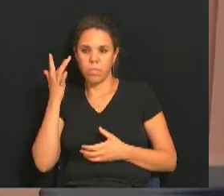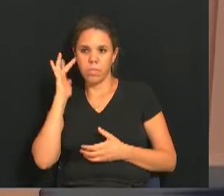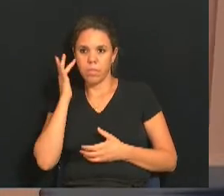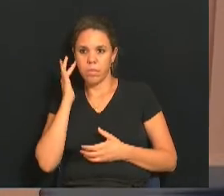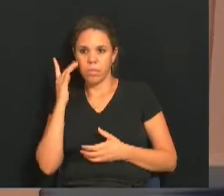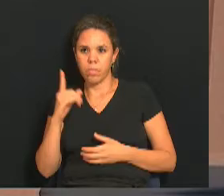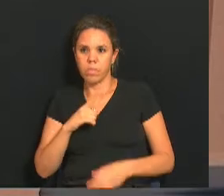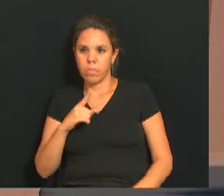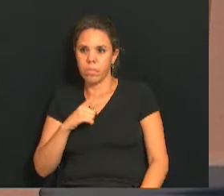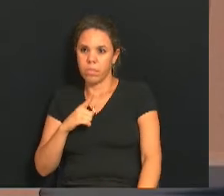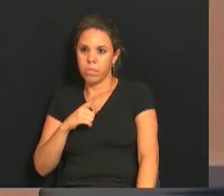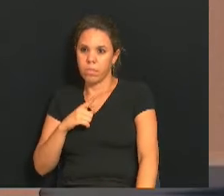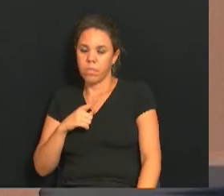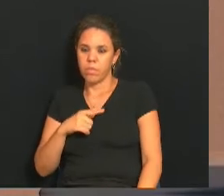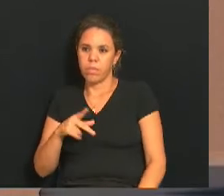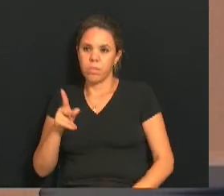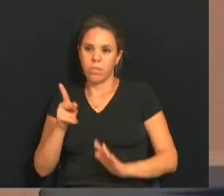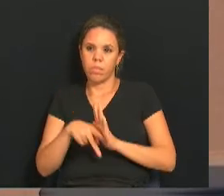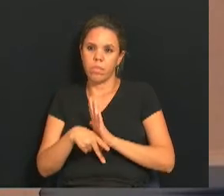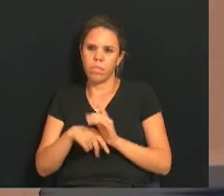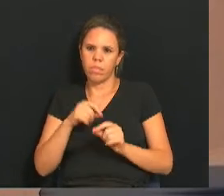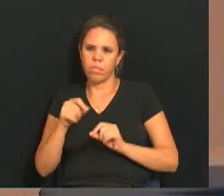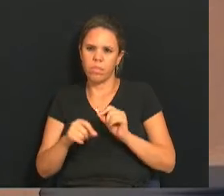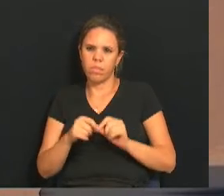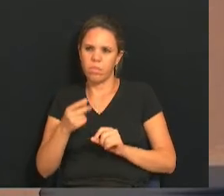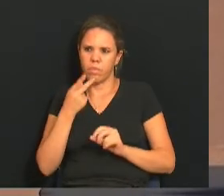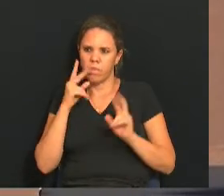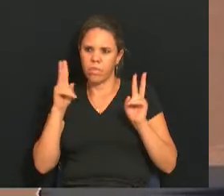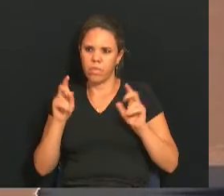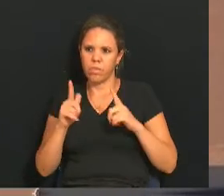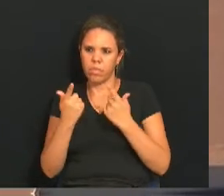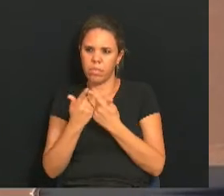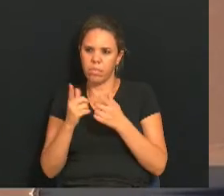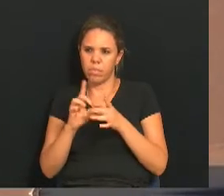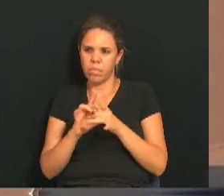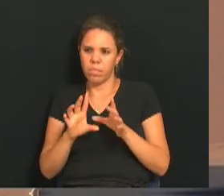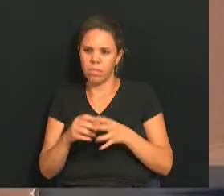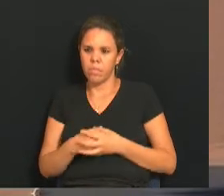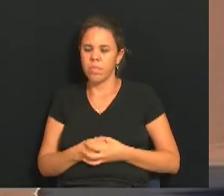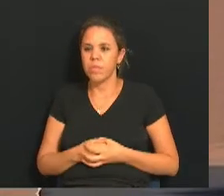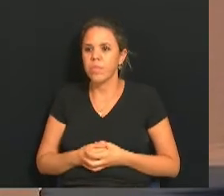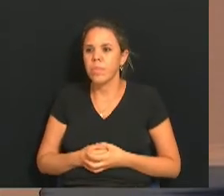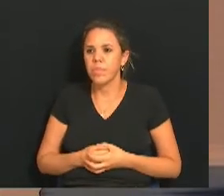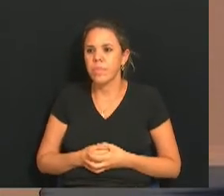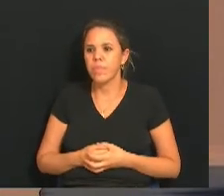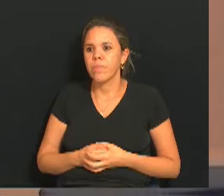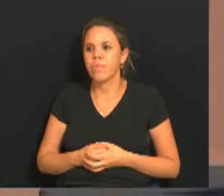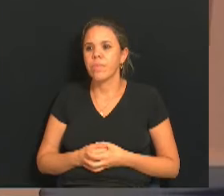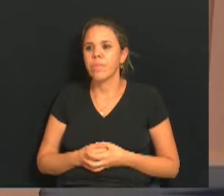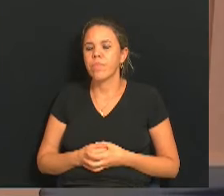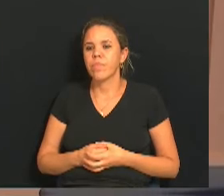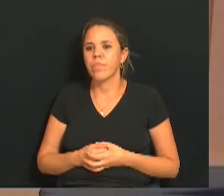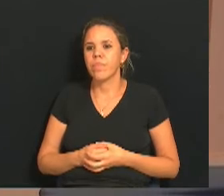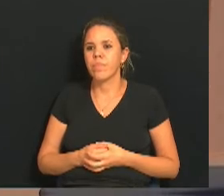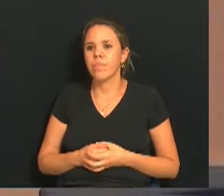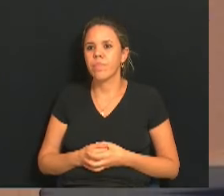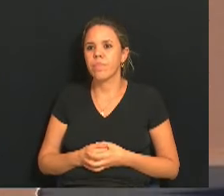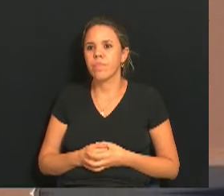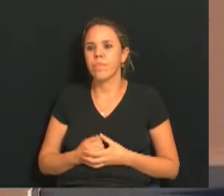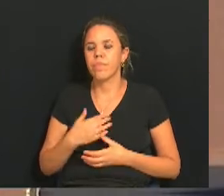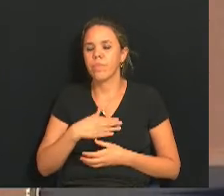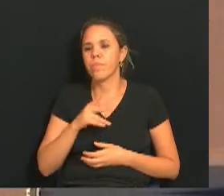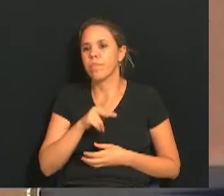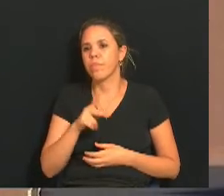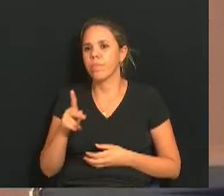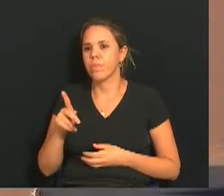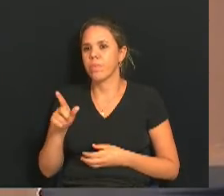um projeto que fala sobre gestão democrática. Eu gostei da contribuição do professor